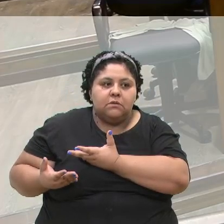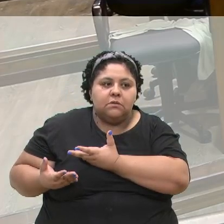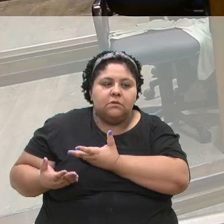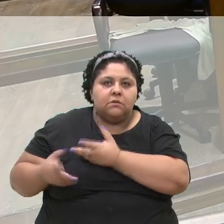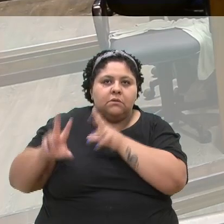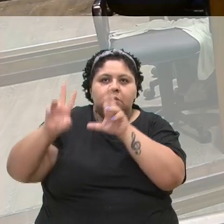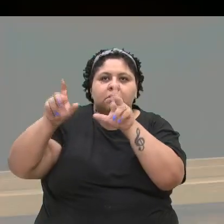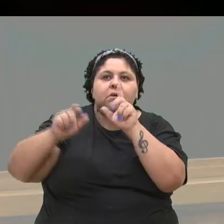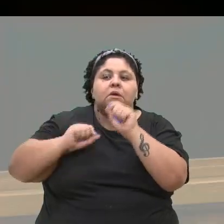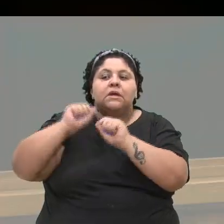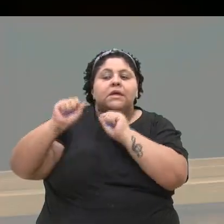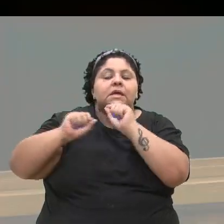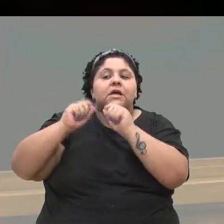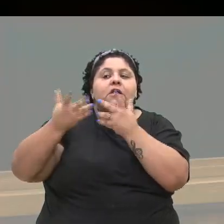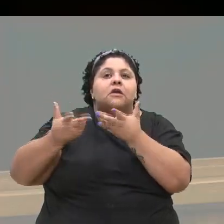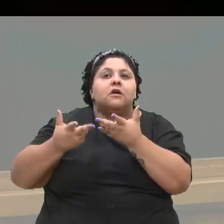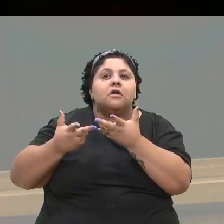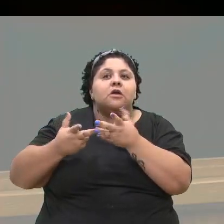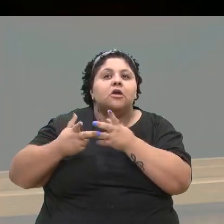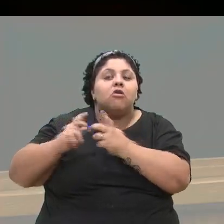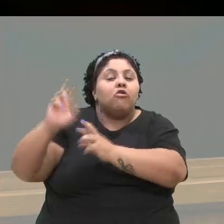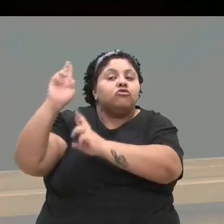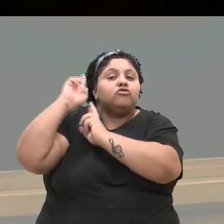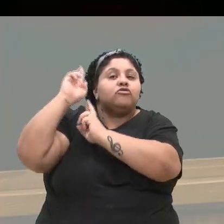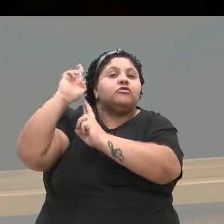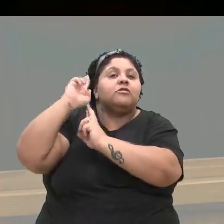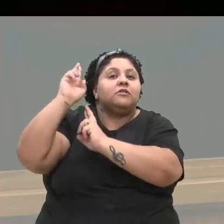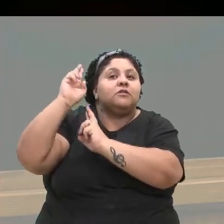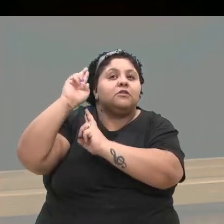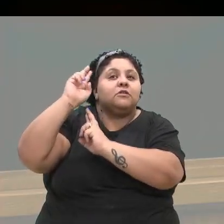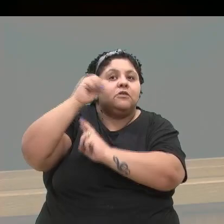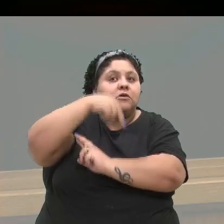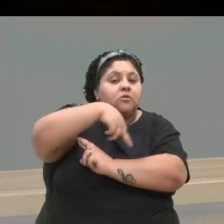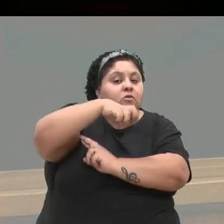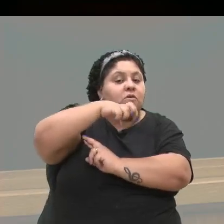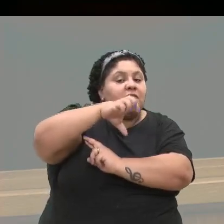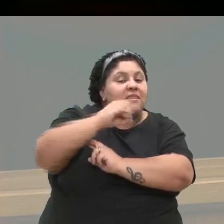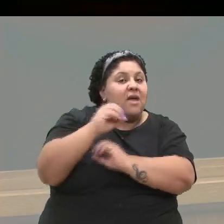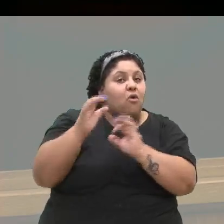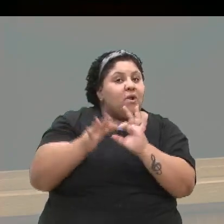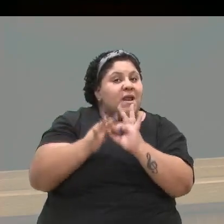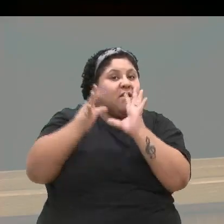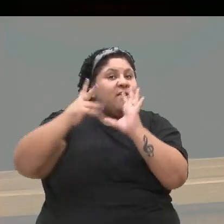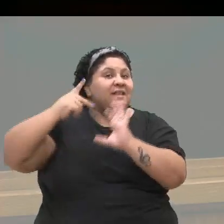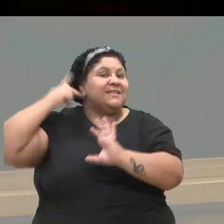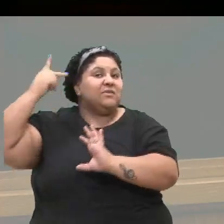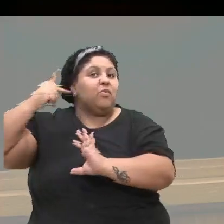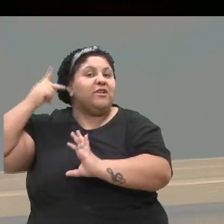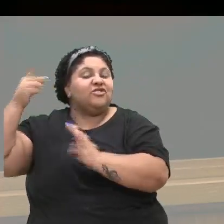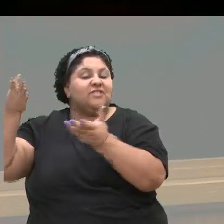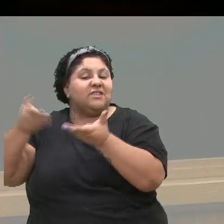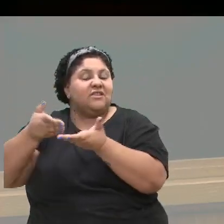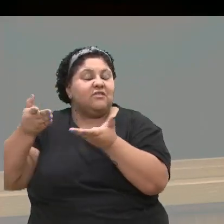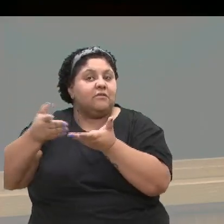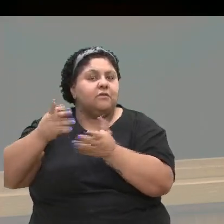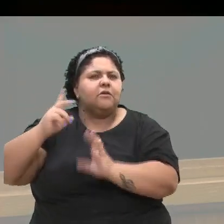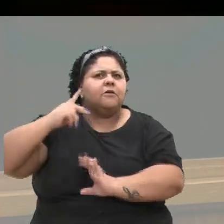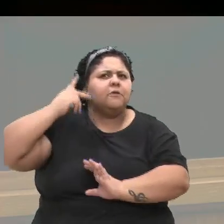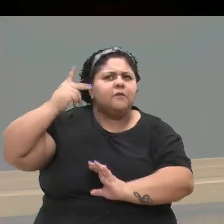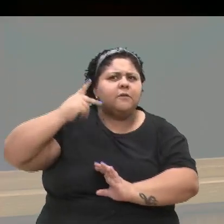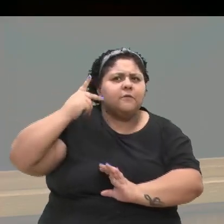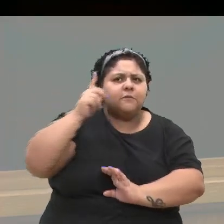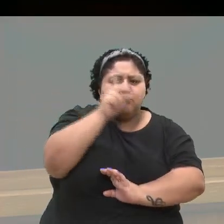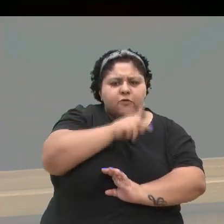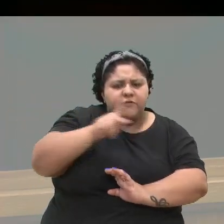sobre quem são os vitoriosos do neoliberalismo, dessas políticas liberais que o vereador